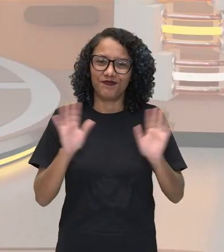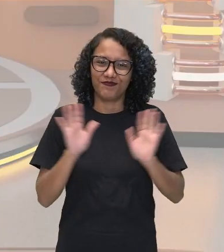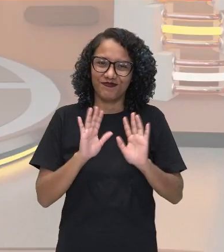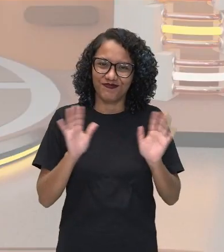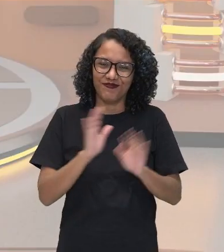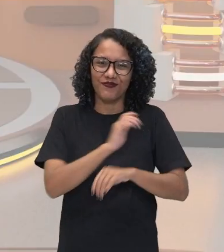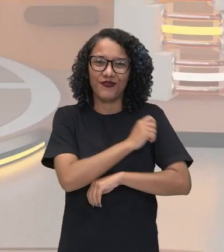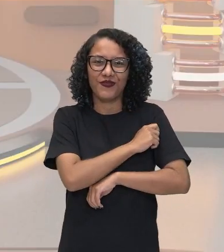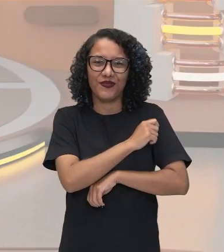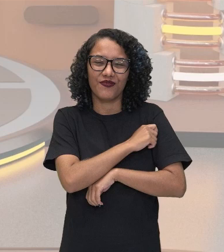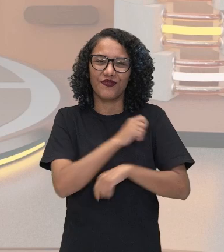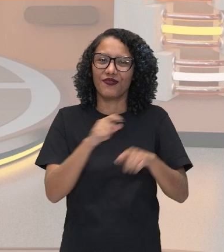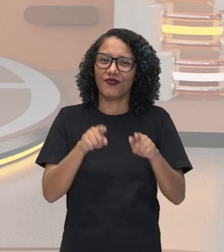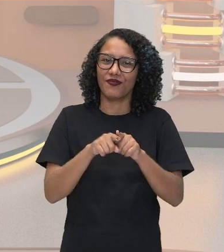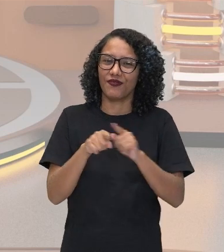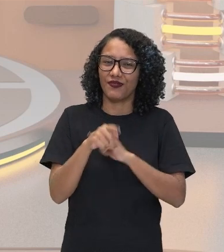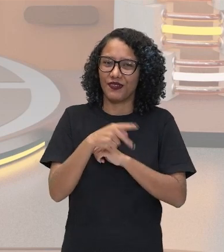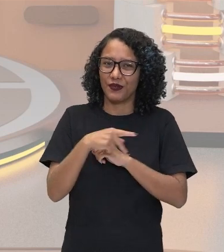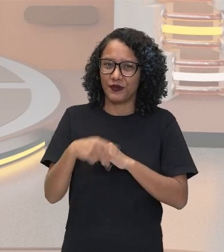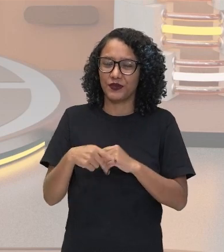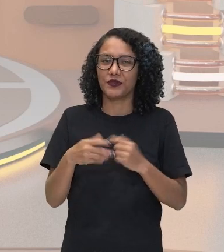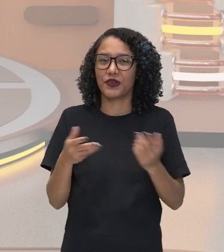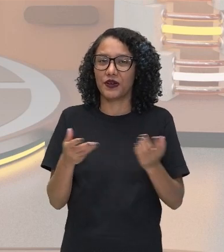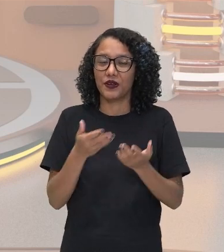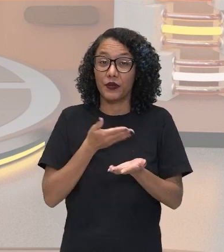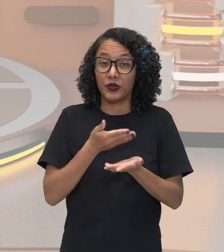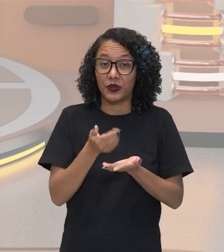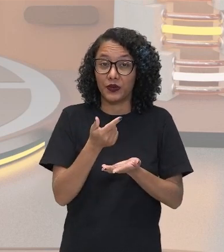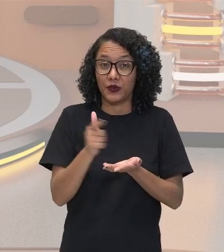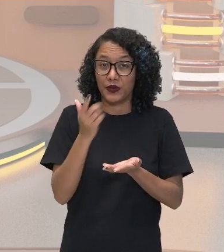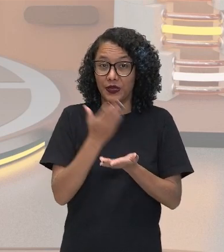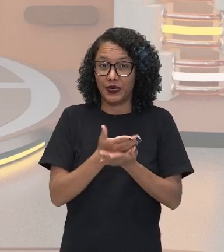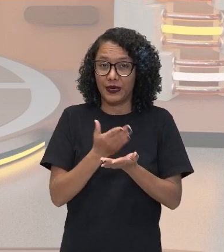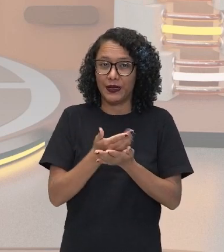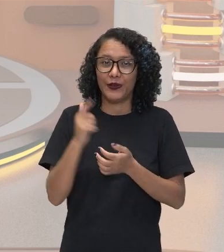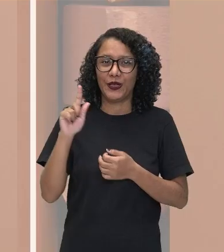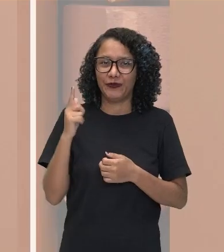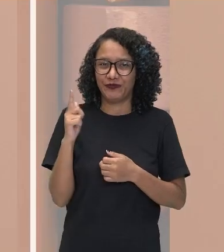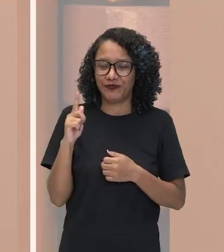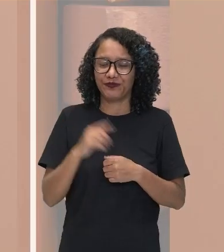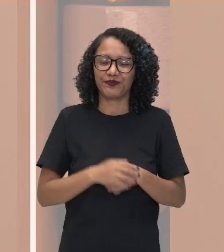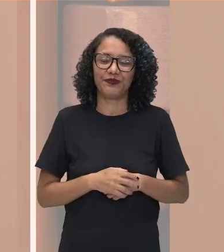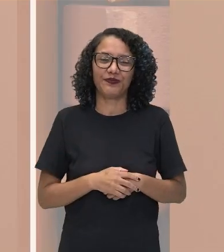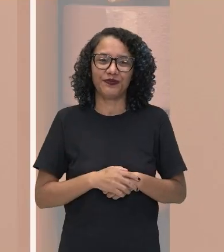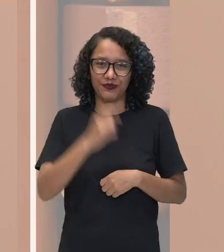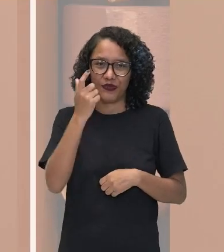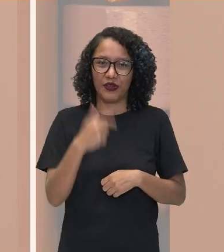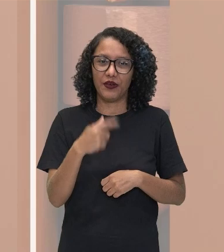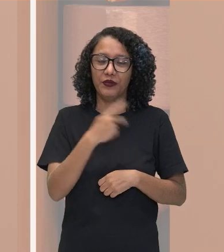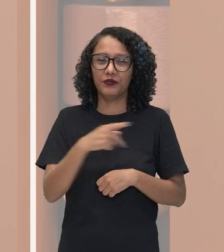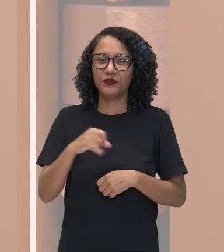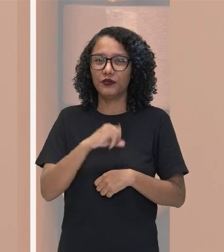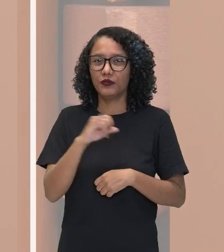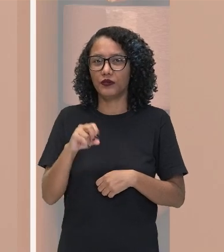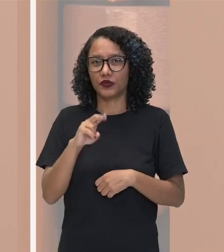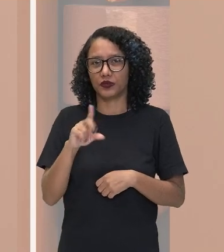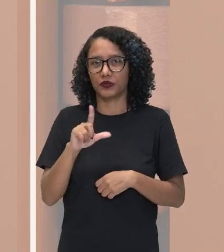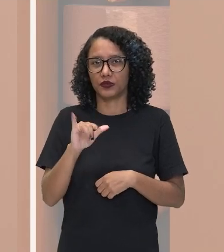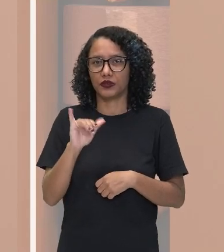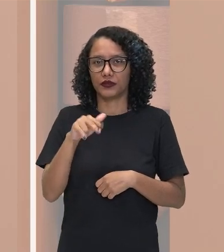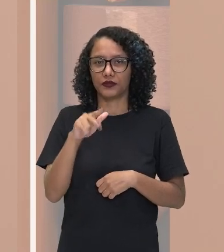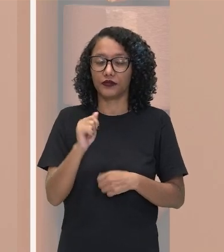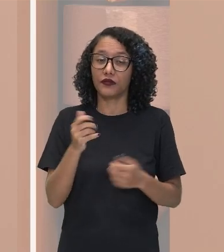Olá, queridos alunos e professores, estamos iniciando mais uma aula de Geografia. Eu sou a professora Juliana e